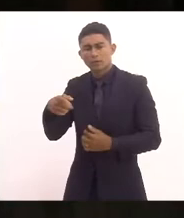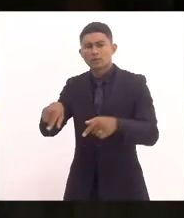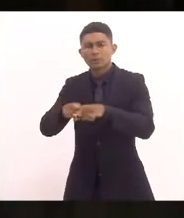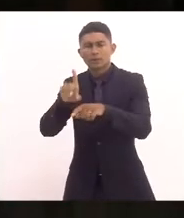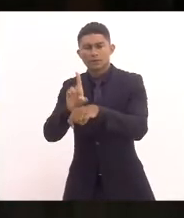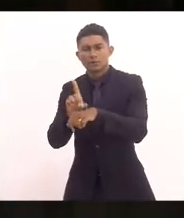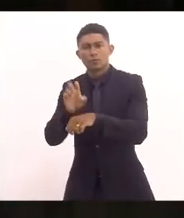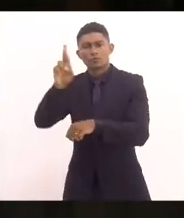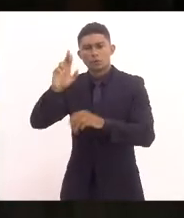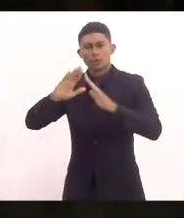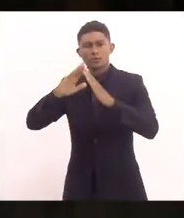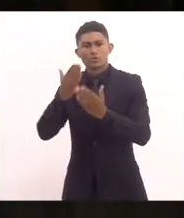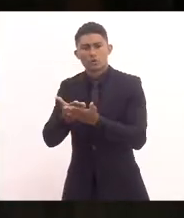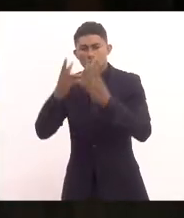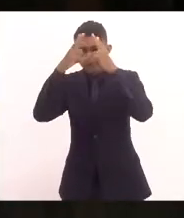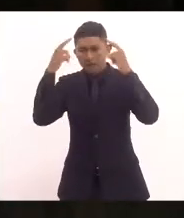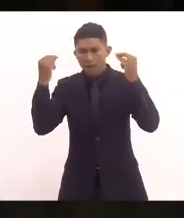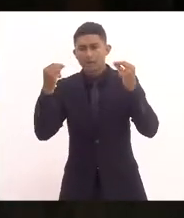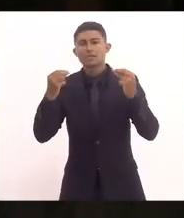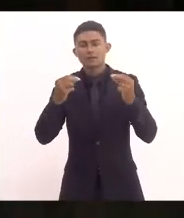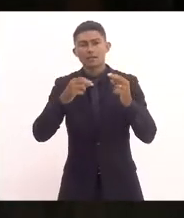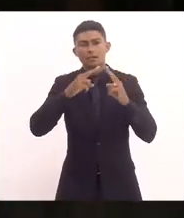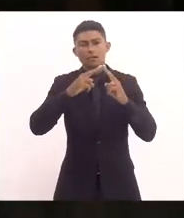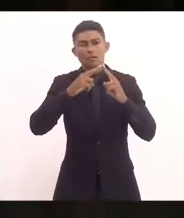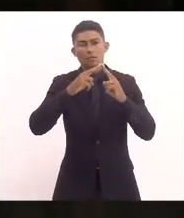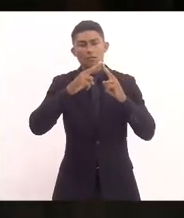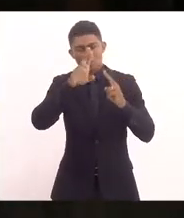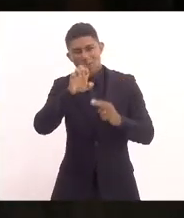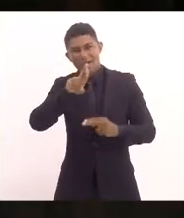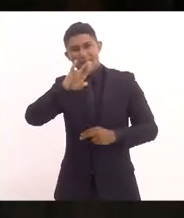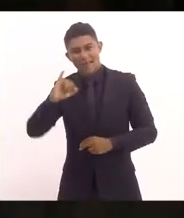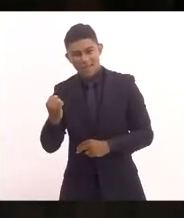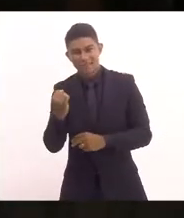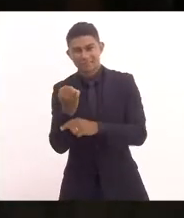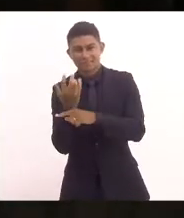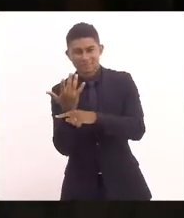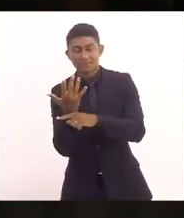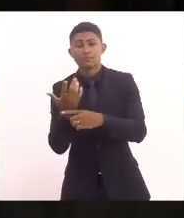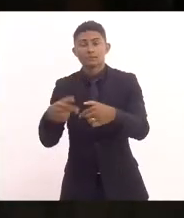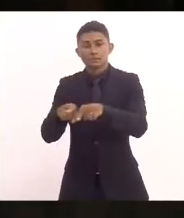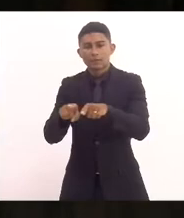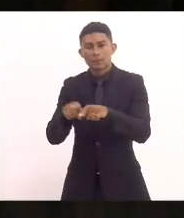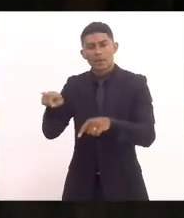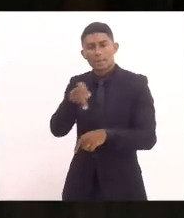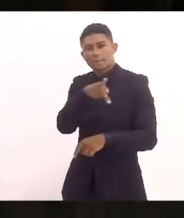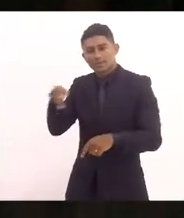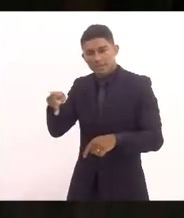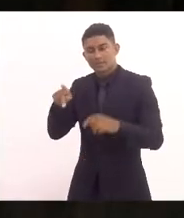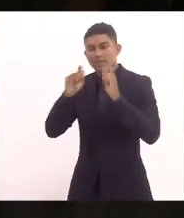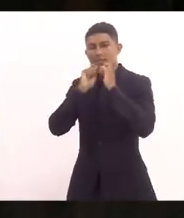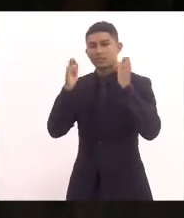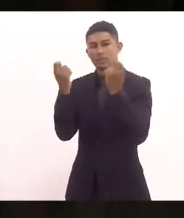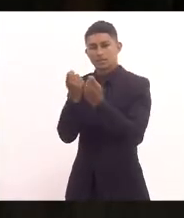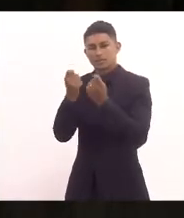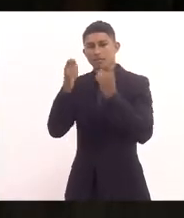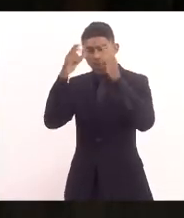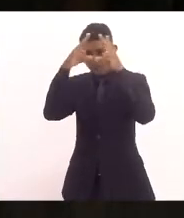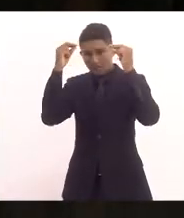doutora da Escola de Enfermagem da UERJ e presidente nacional da Associação Brasileira de